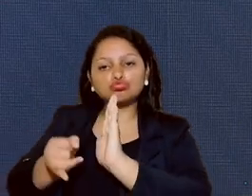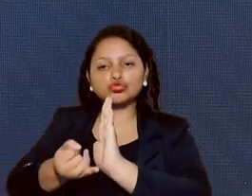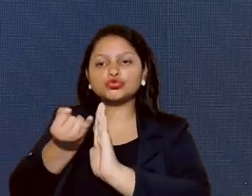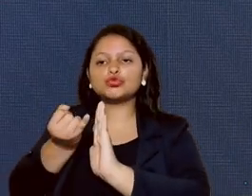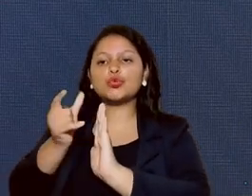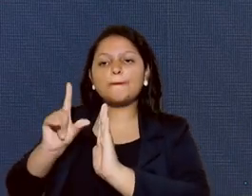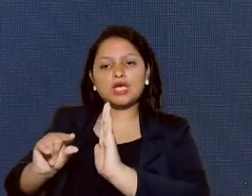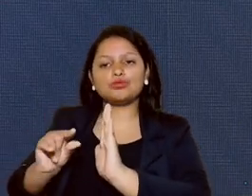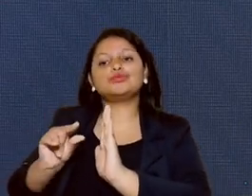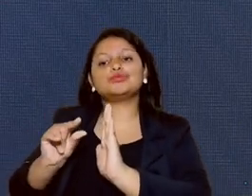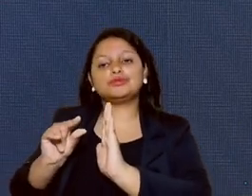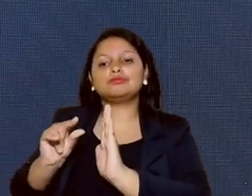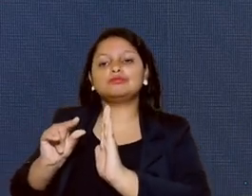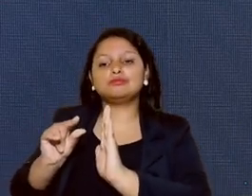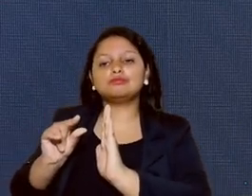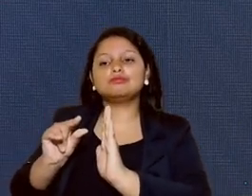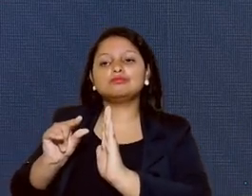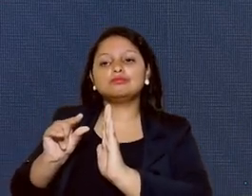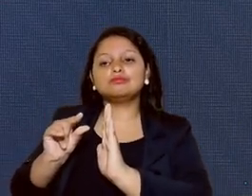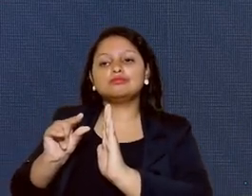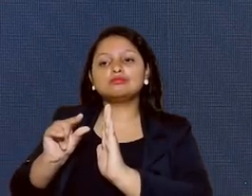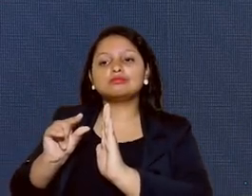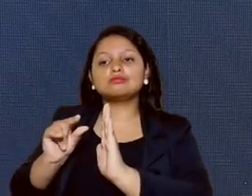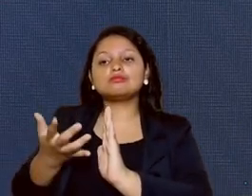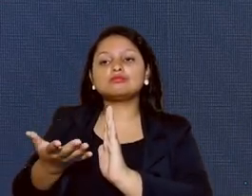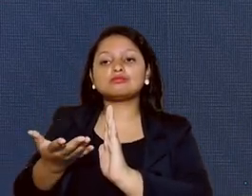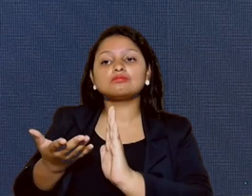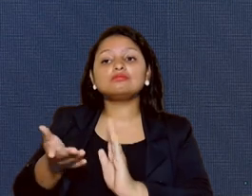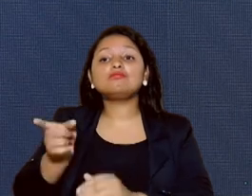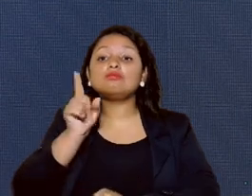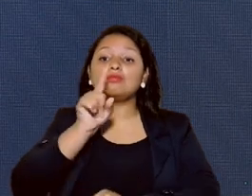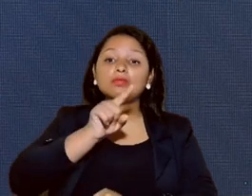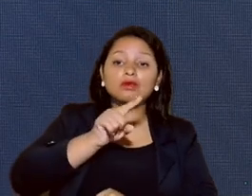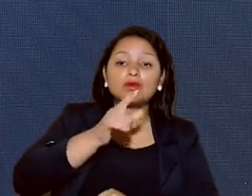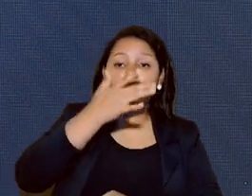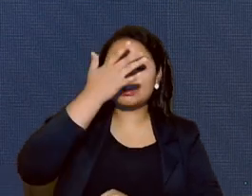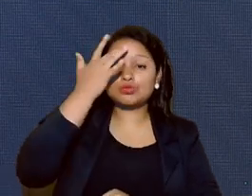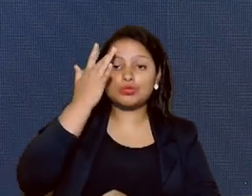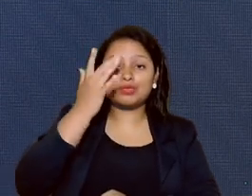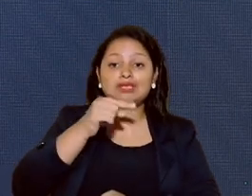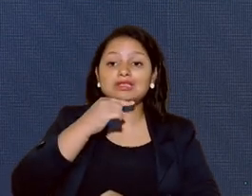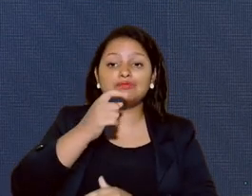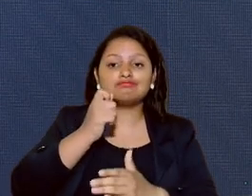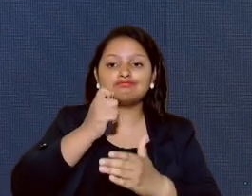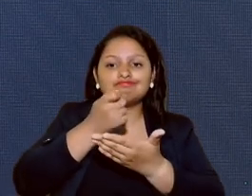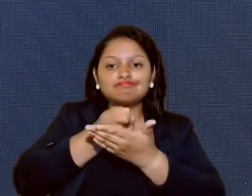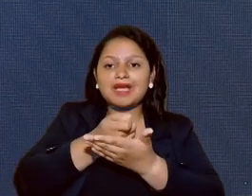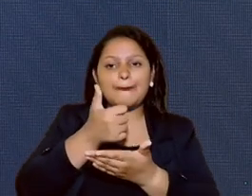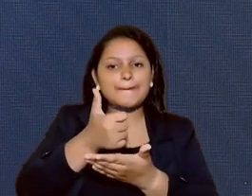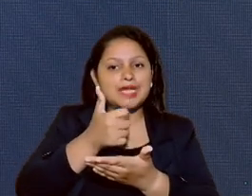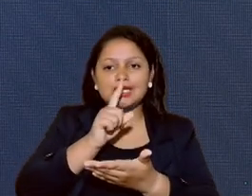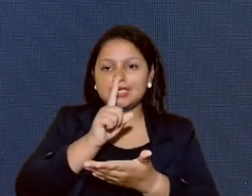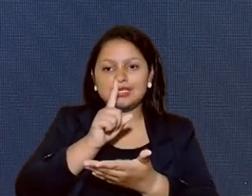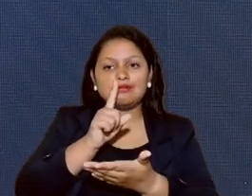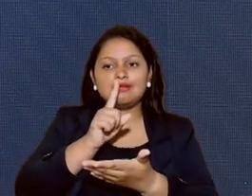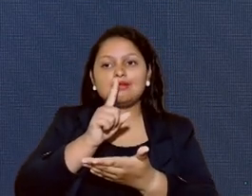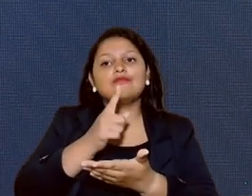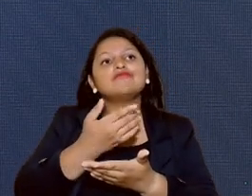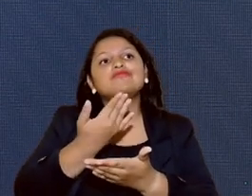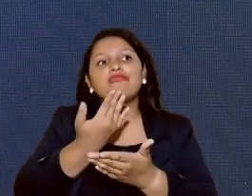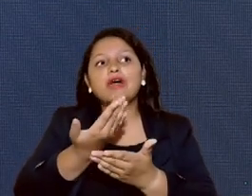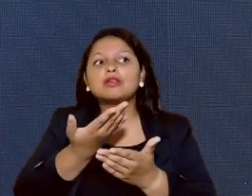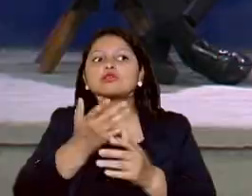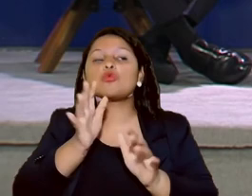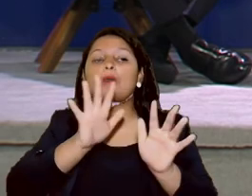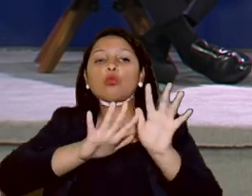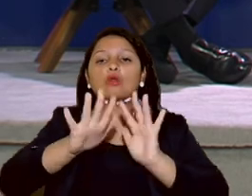melhor e você de alguma forma vai existir mais garantias vai ser vai ser menos vai ser mais conservador